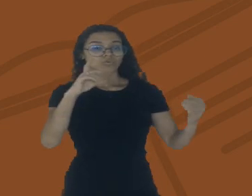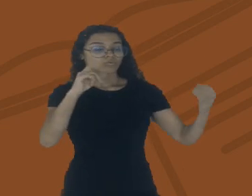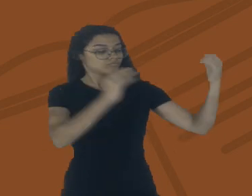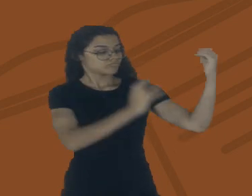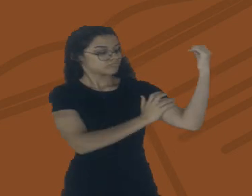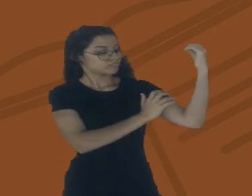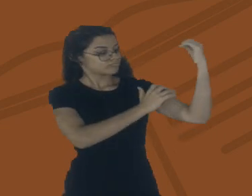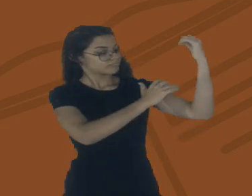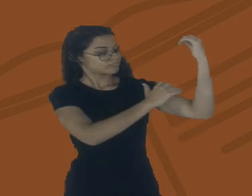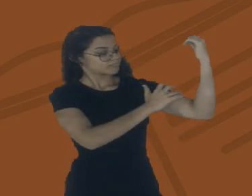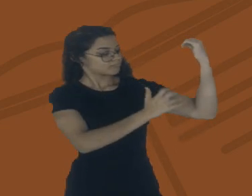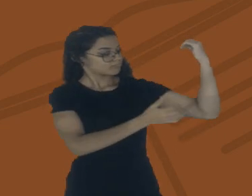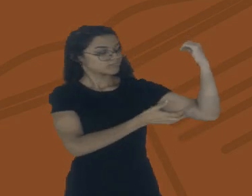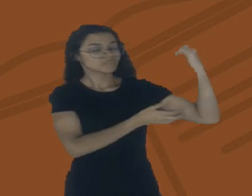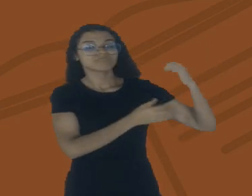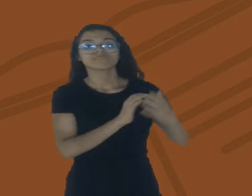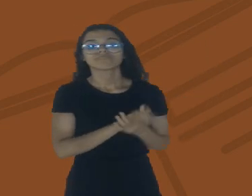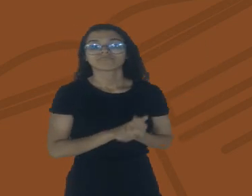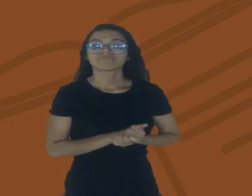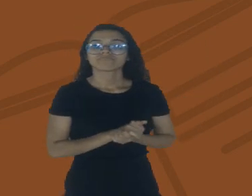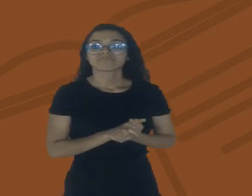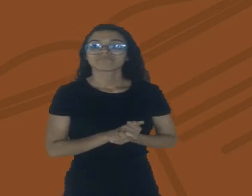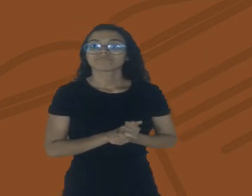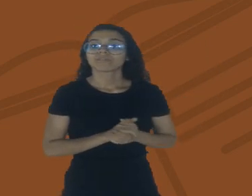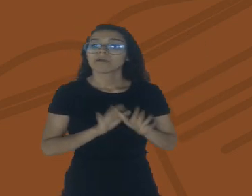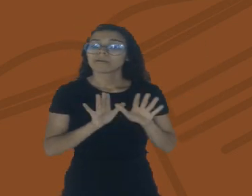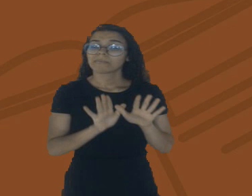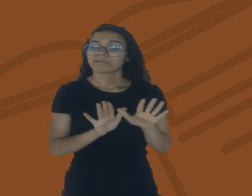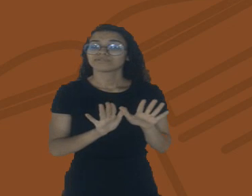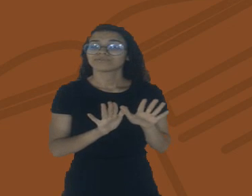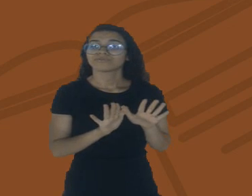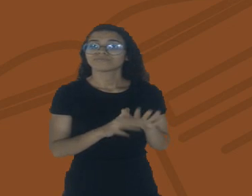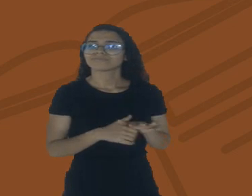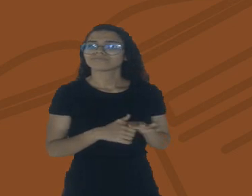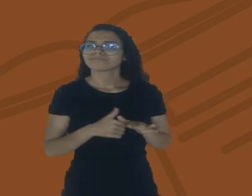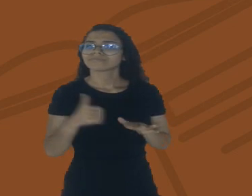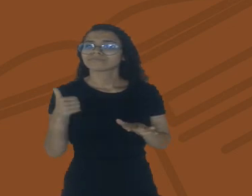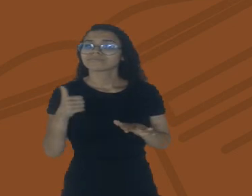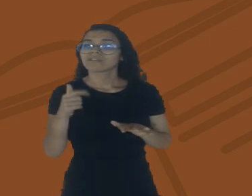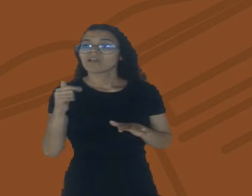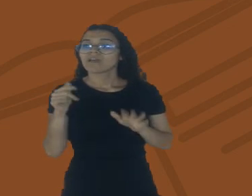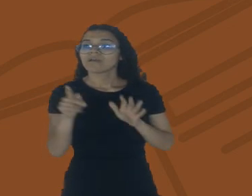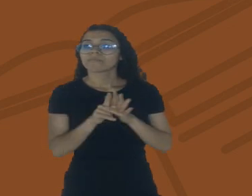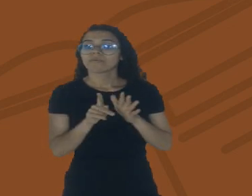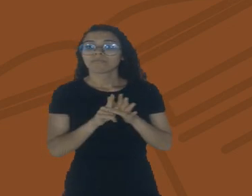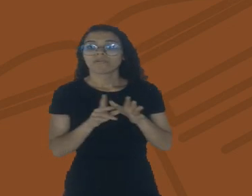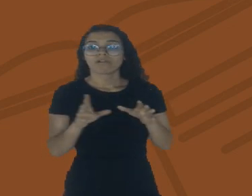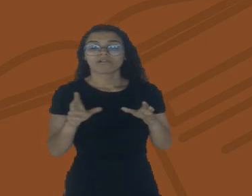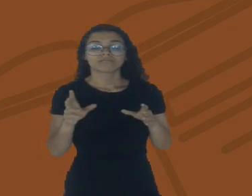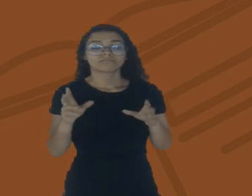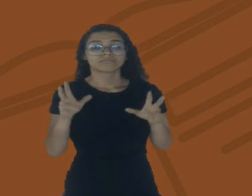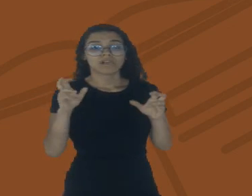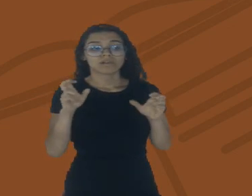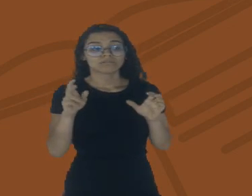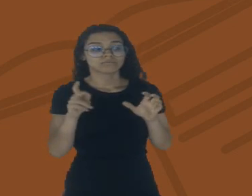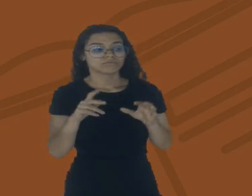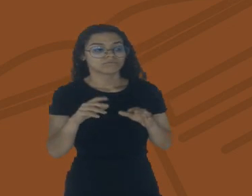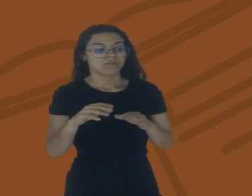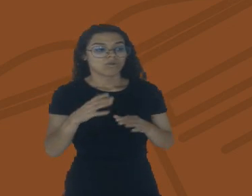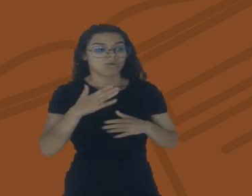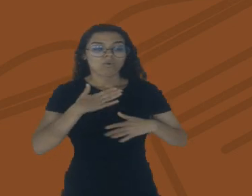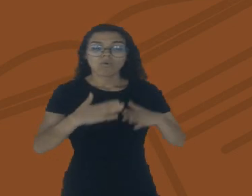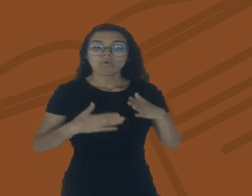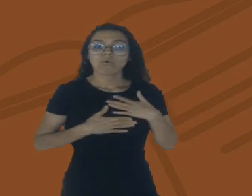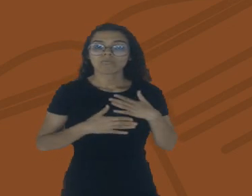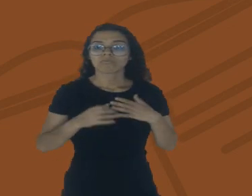exercício, principalmente. Mas aí, ele é o hormônio diretamente ligado ao processo de crescimento do corpo humano e ele